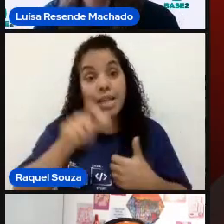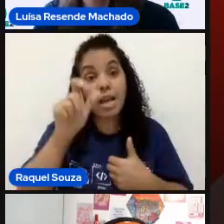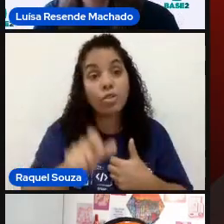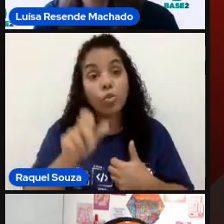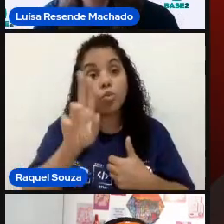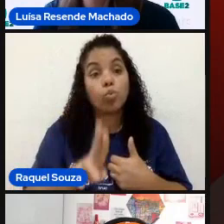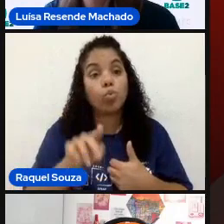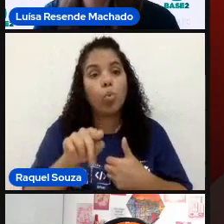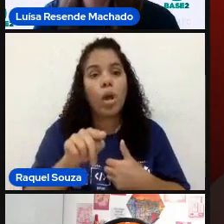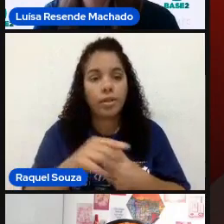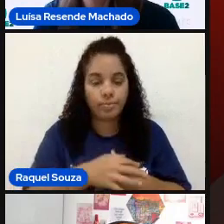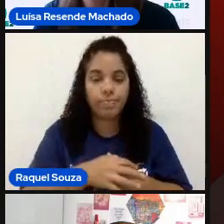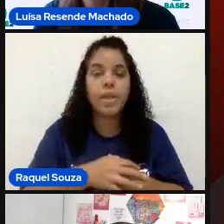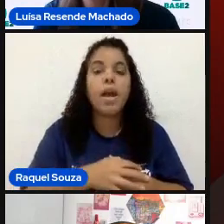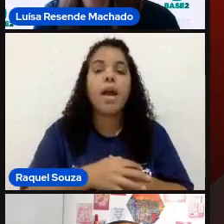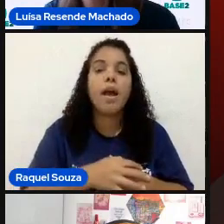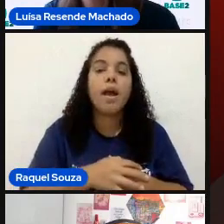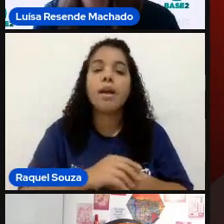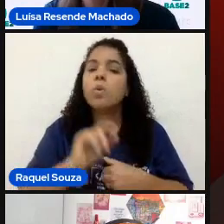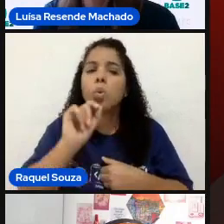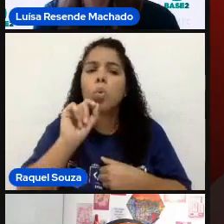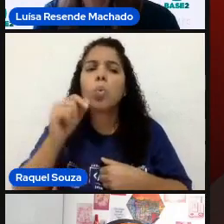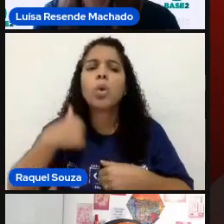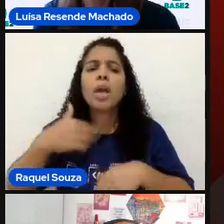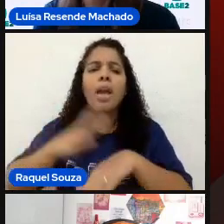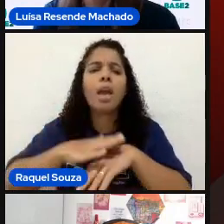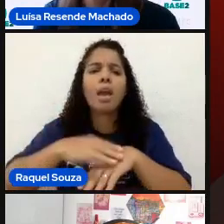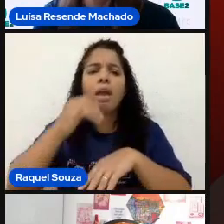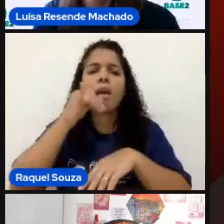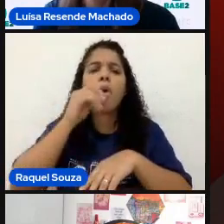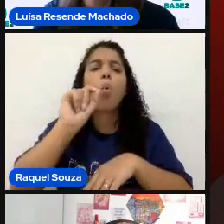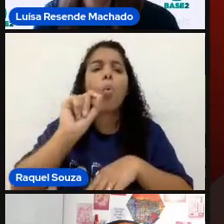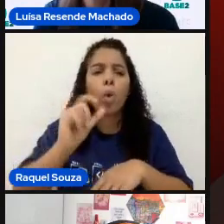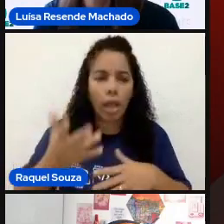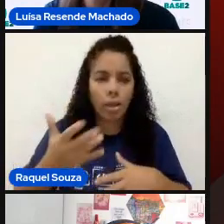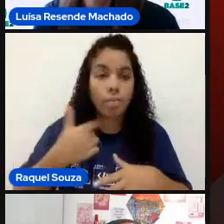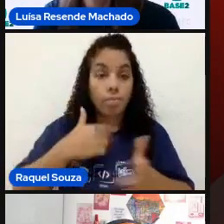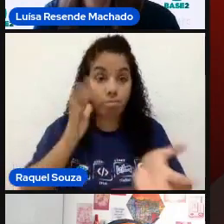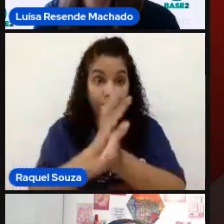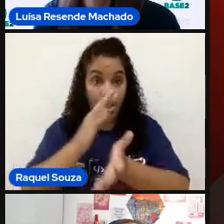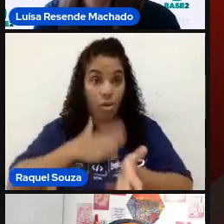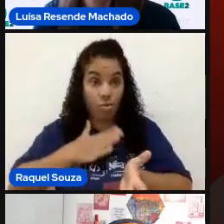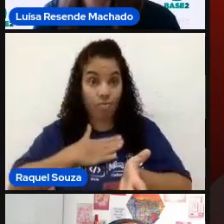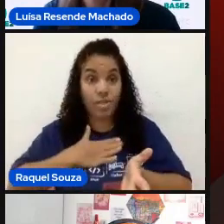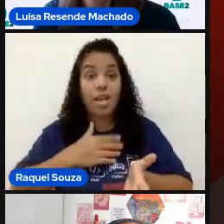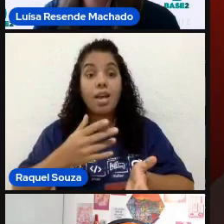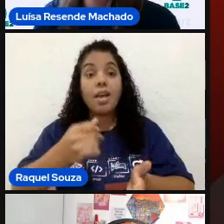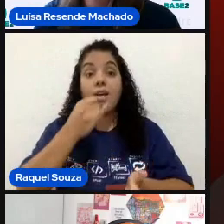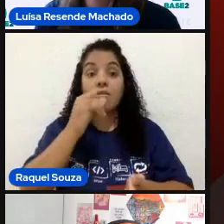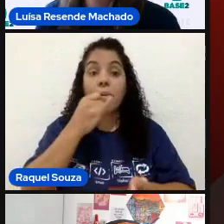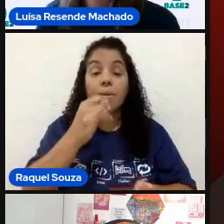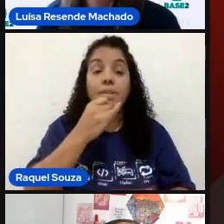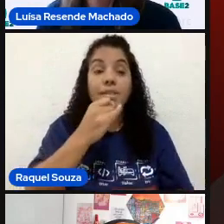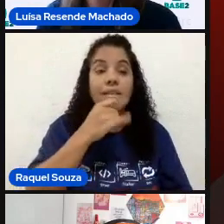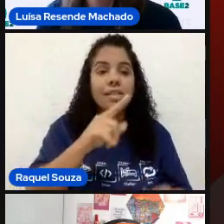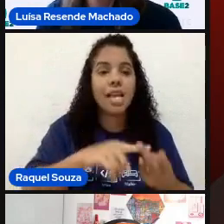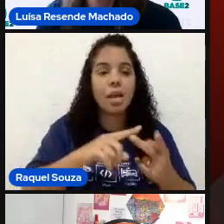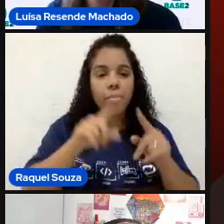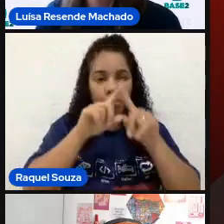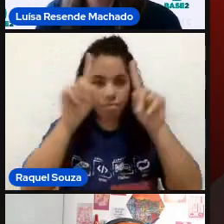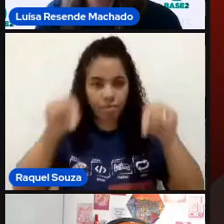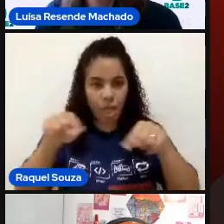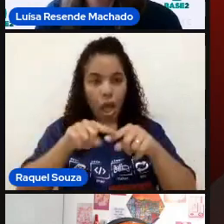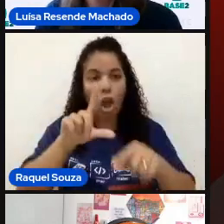Então, o que eu vou automatizar? No meu caso, eu automatizaria, por exemplo, a tela de login.